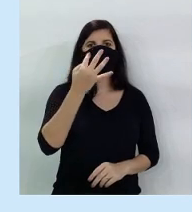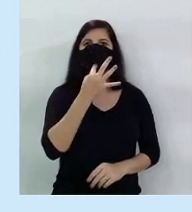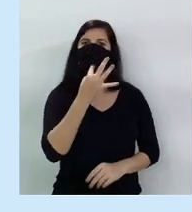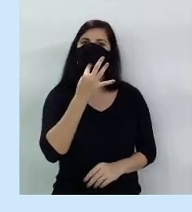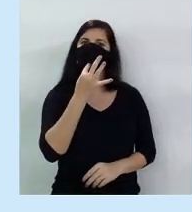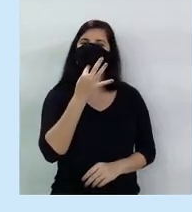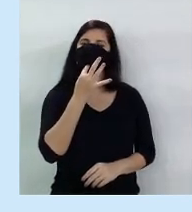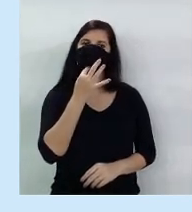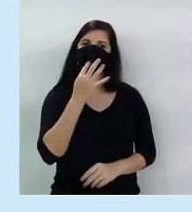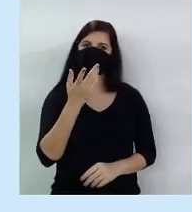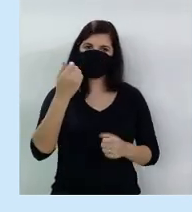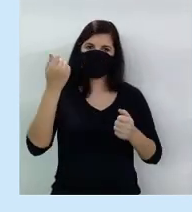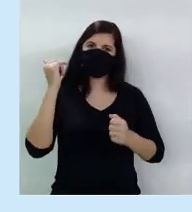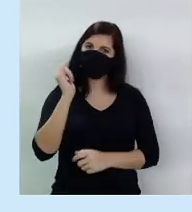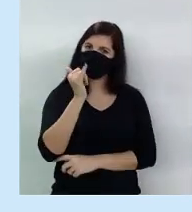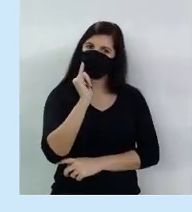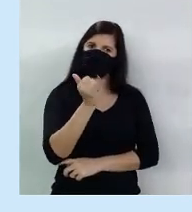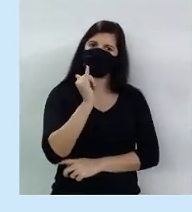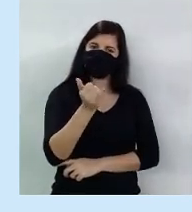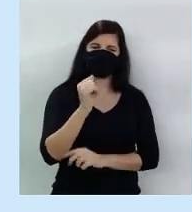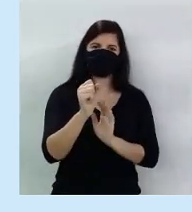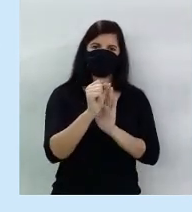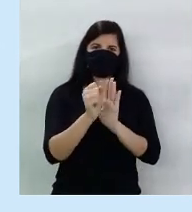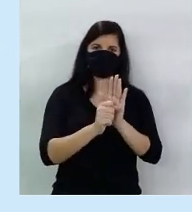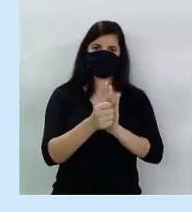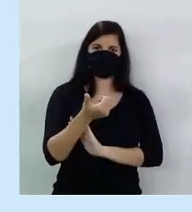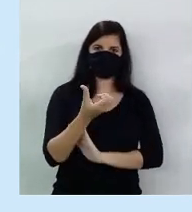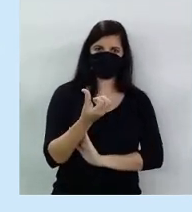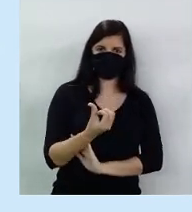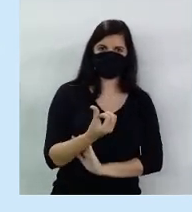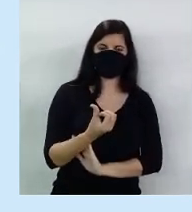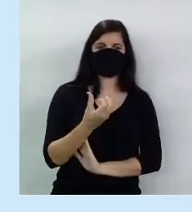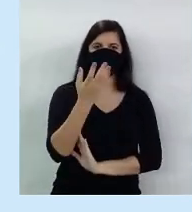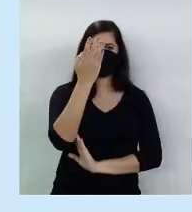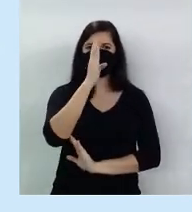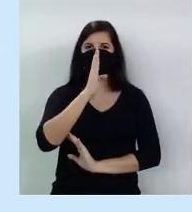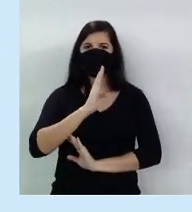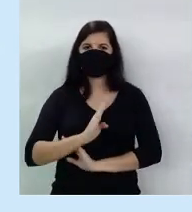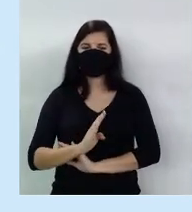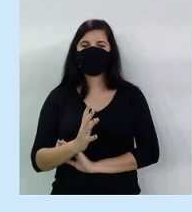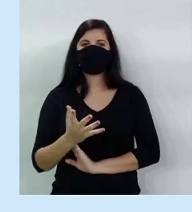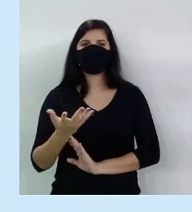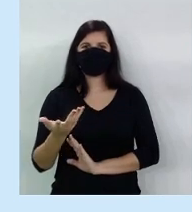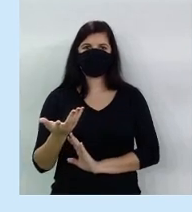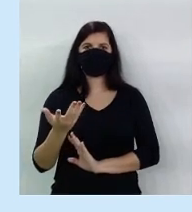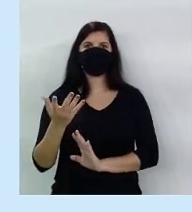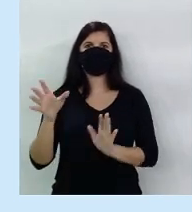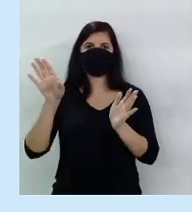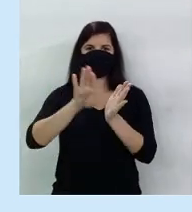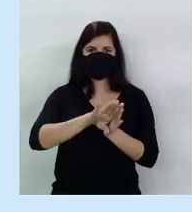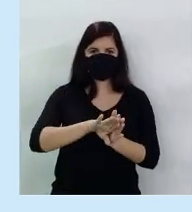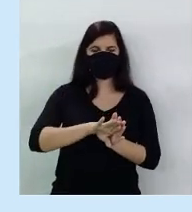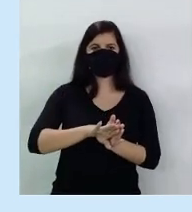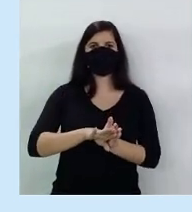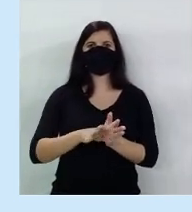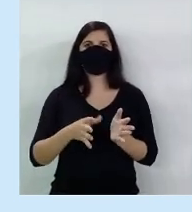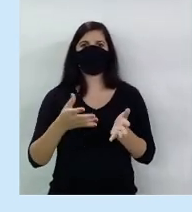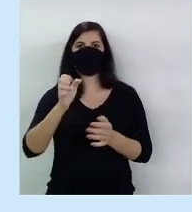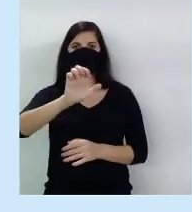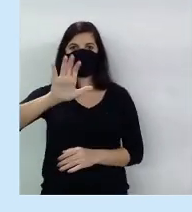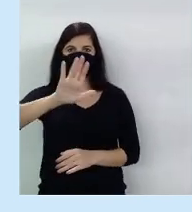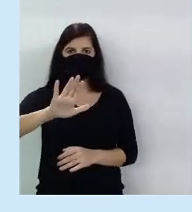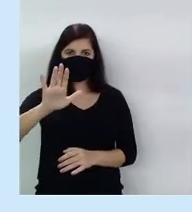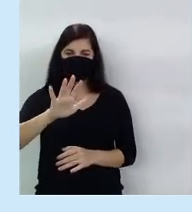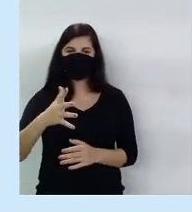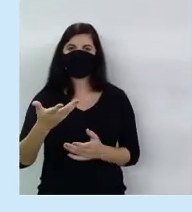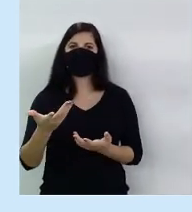conhecer que há relatos lá do século XVI, quando o Brasil teve a chegada dos